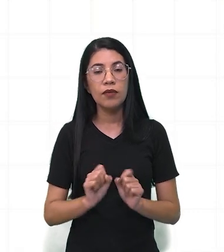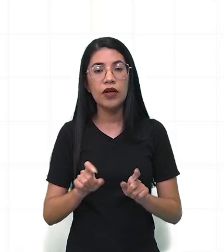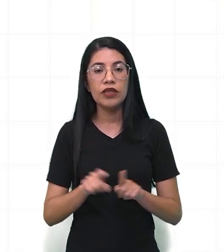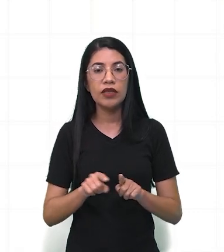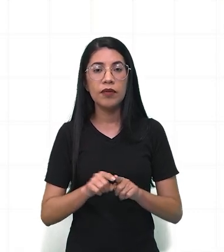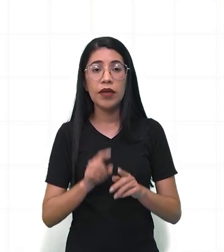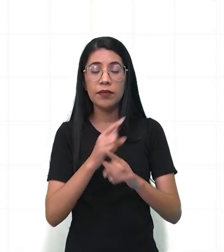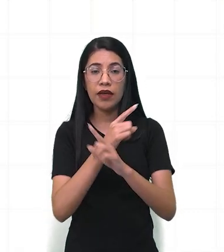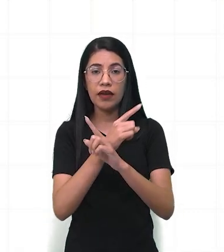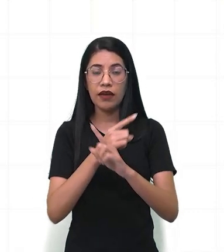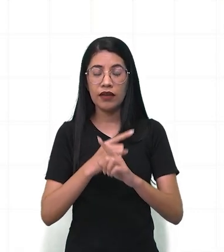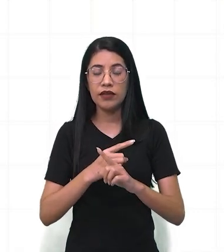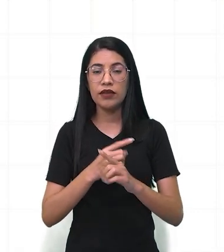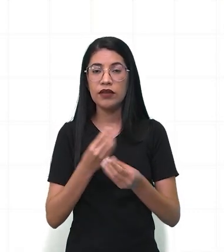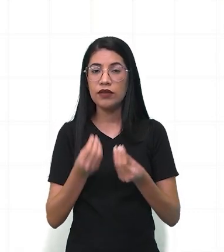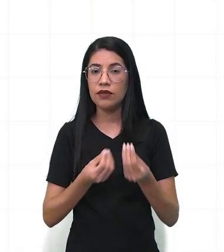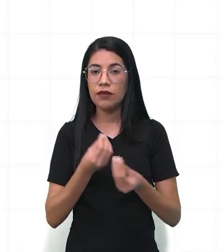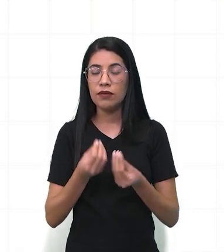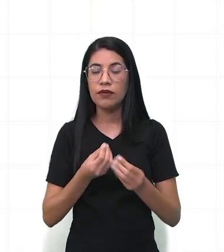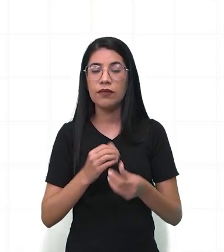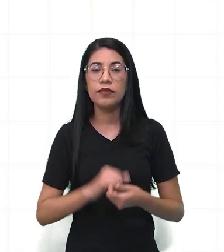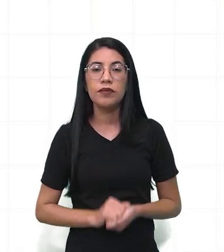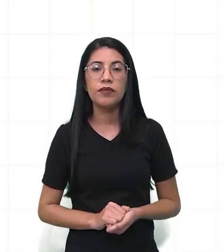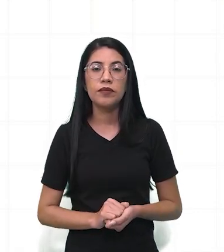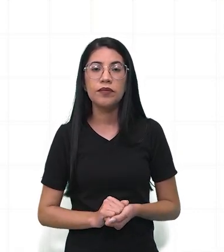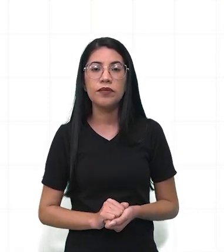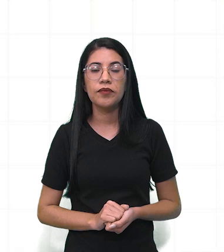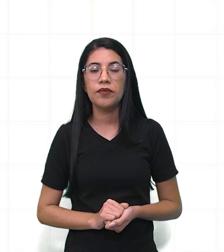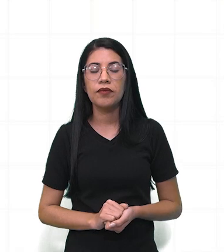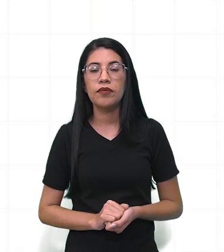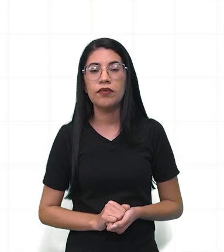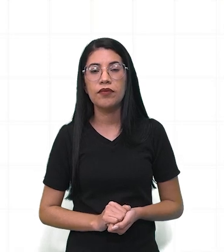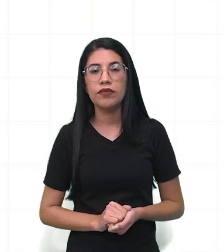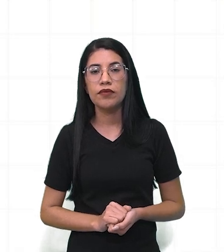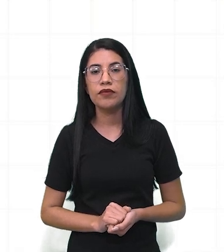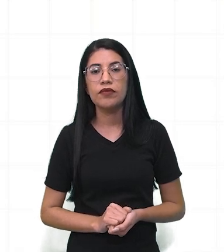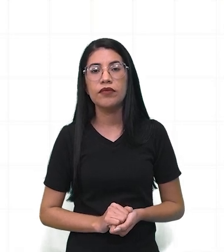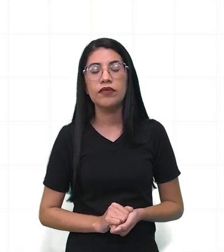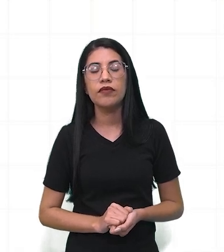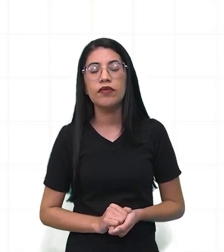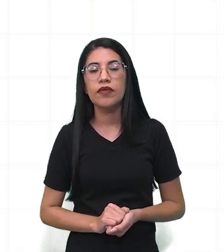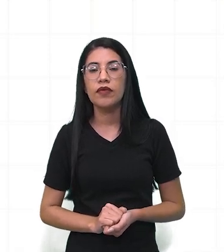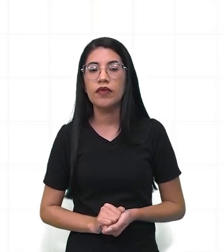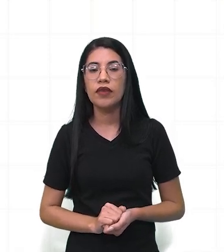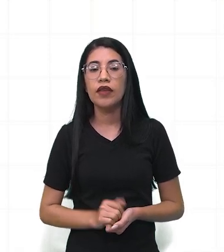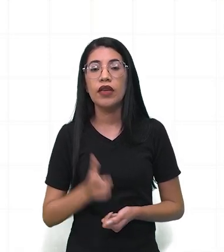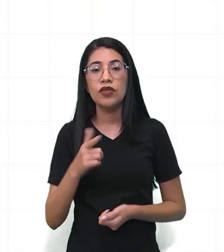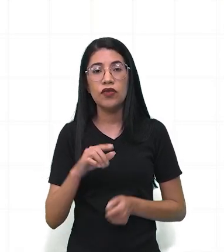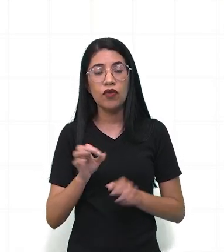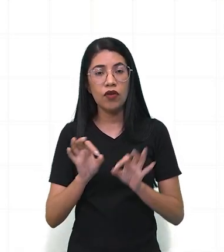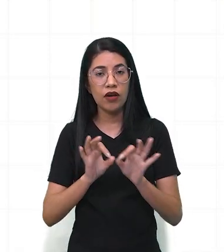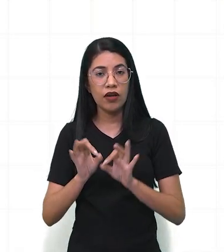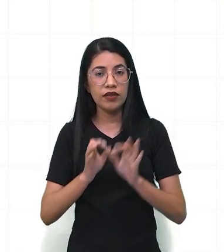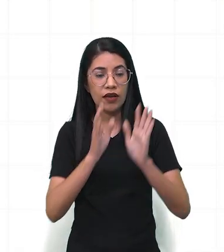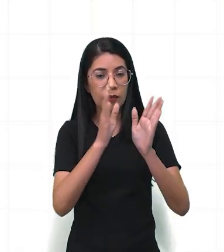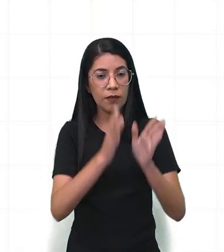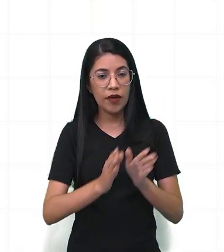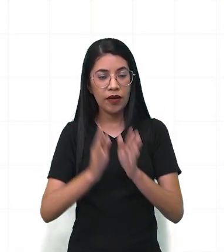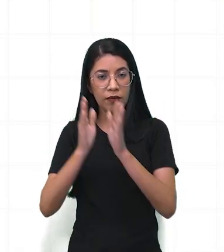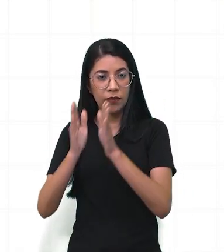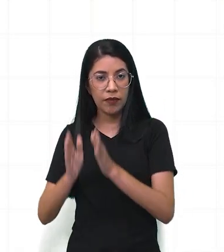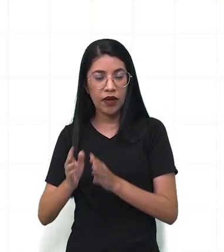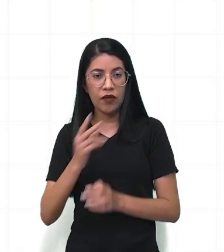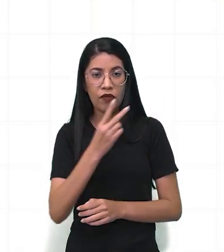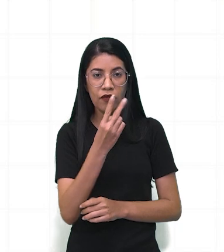como ficaria na regra de 3? Mais uma vez, vou colocar os valores de um lado e a porcentagem de outro. Porque nós sabemos